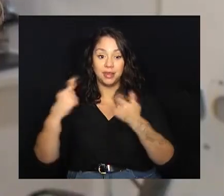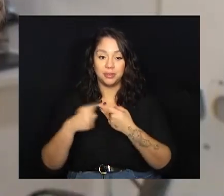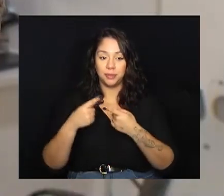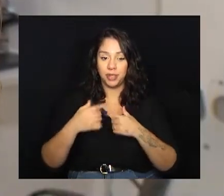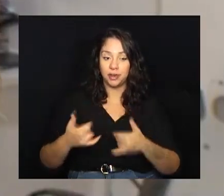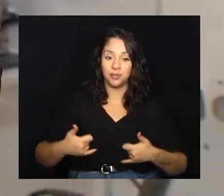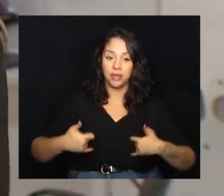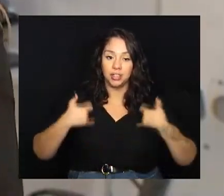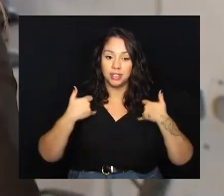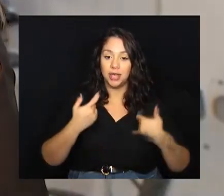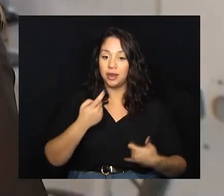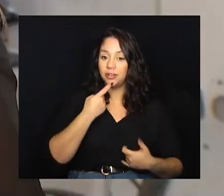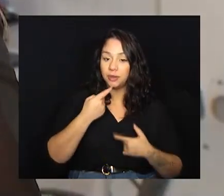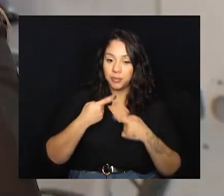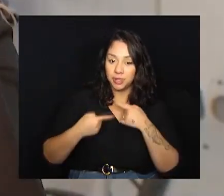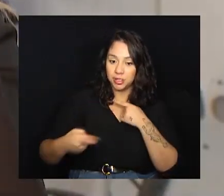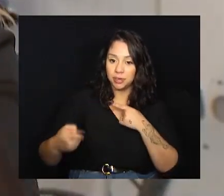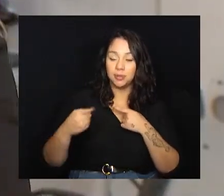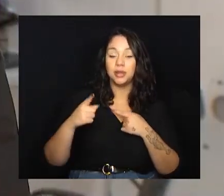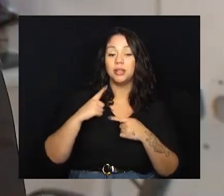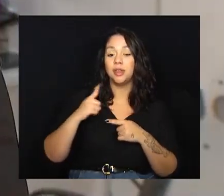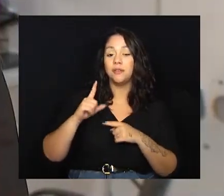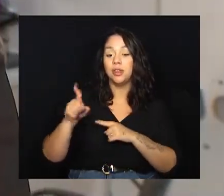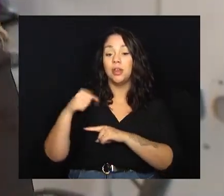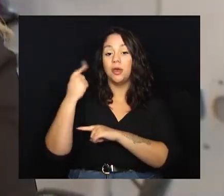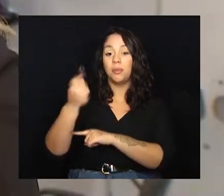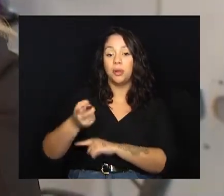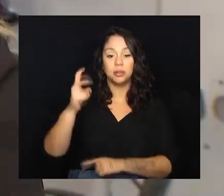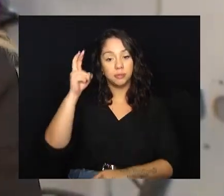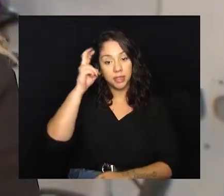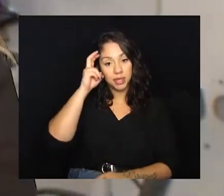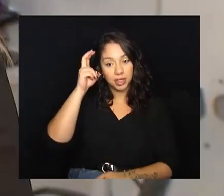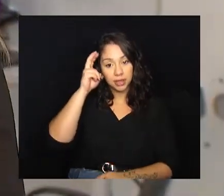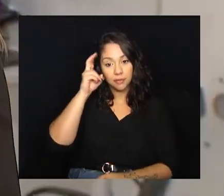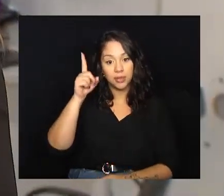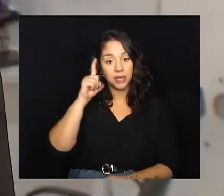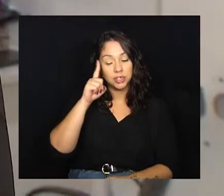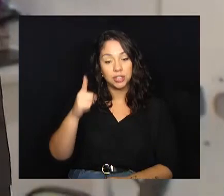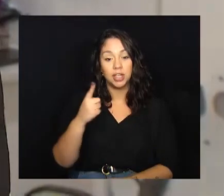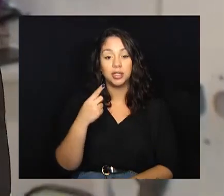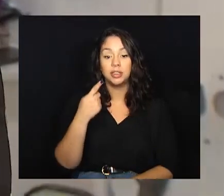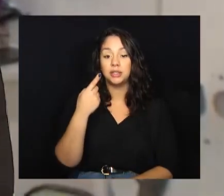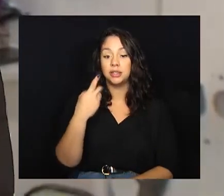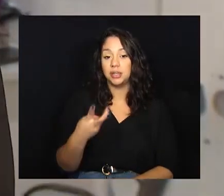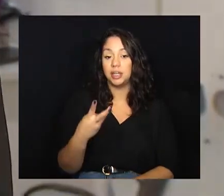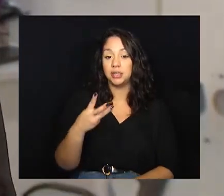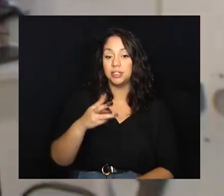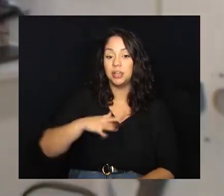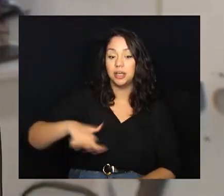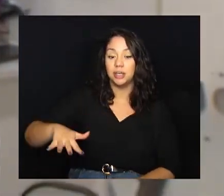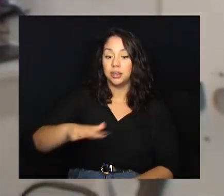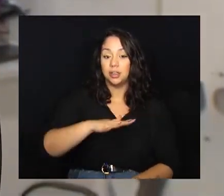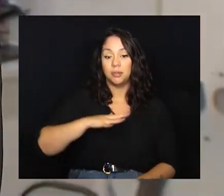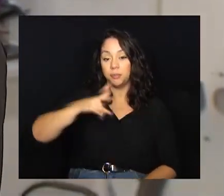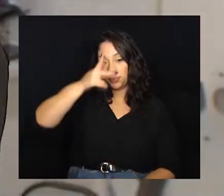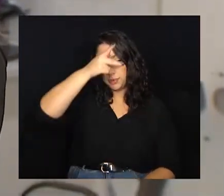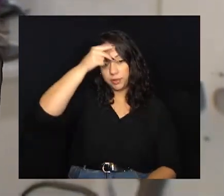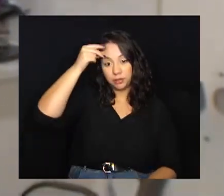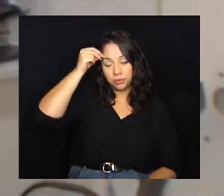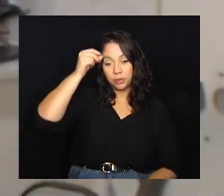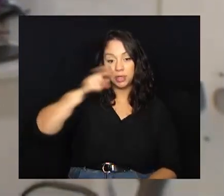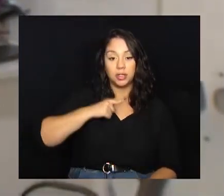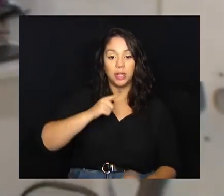outra edição do vencer na próxima quinta-feira dia 13 no Paço Municipal nós estaremos